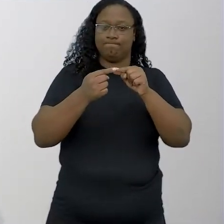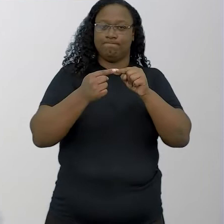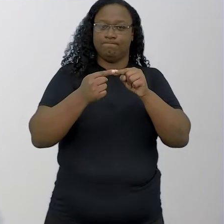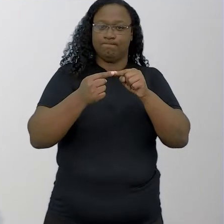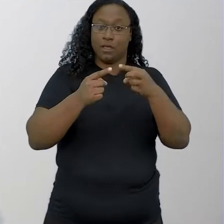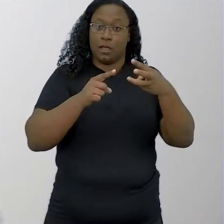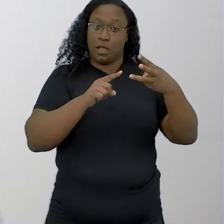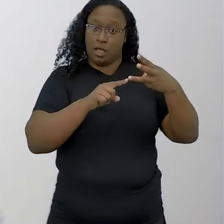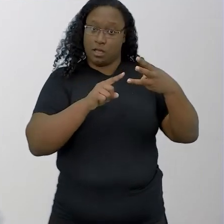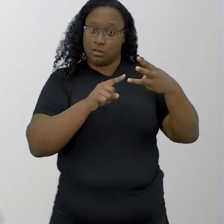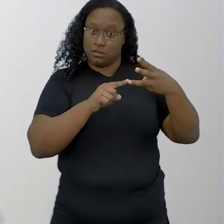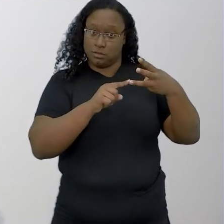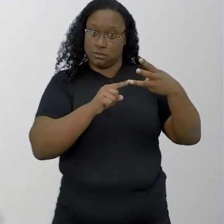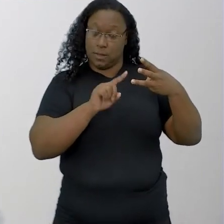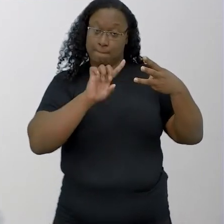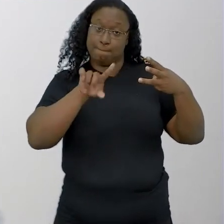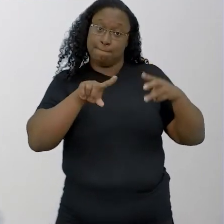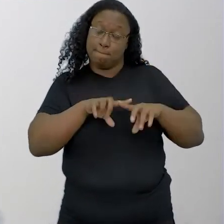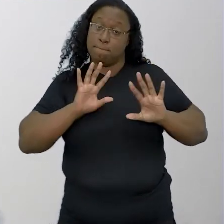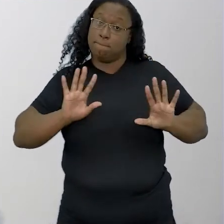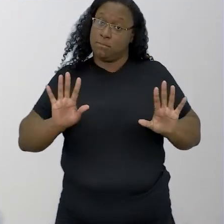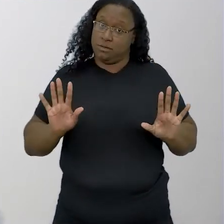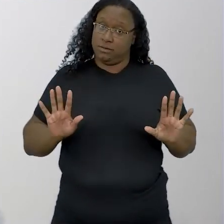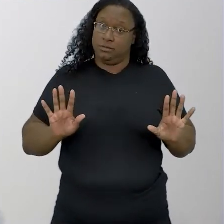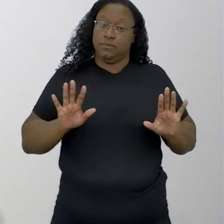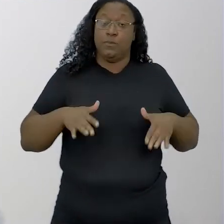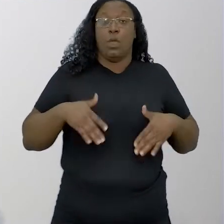terciária. Mas, quando a